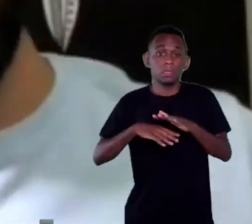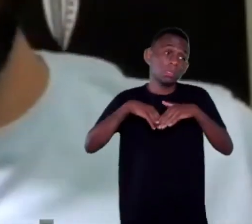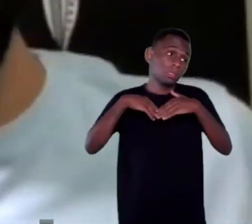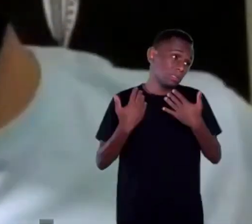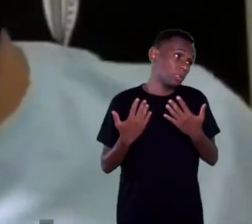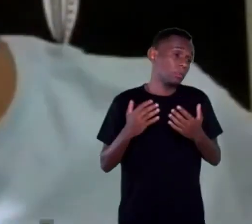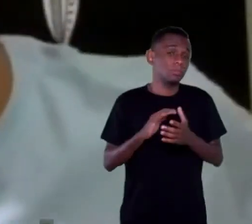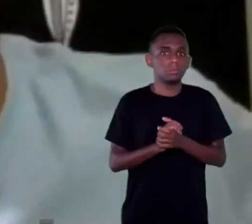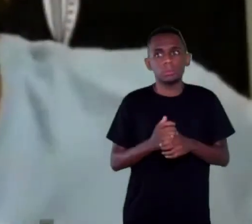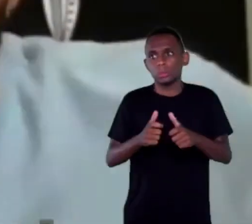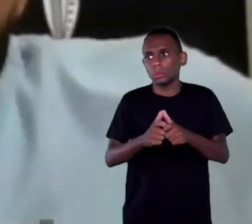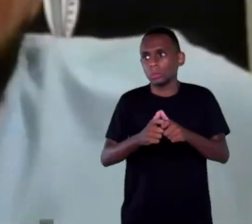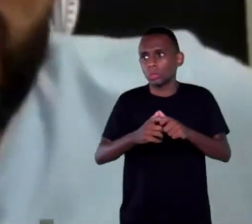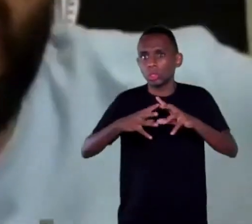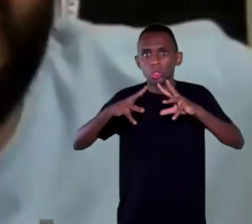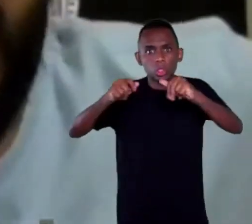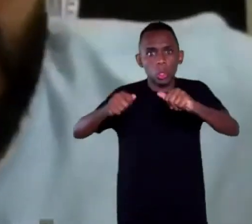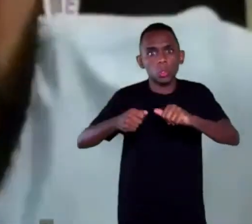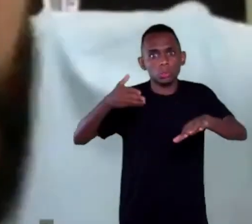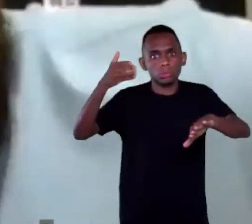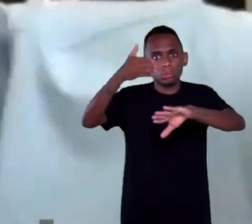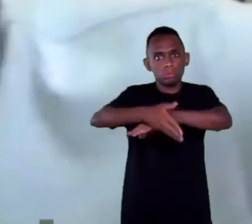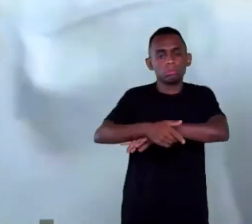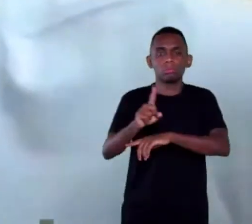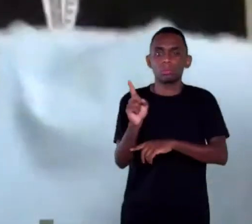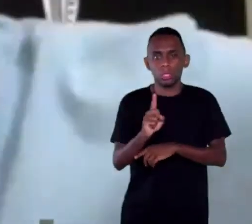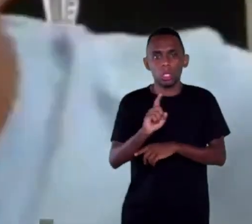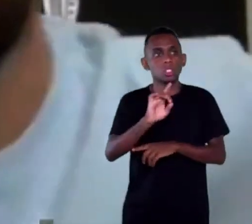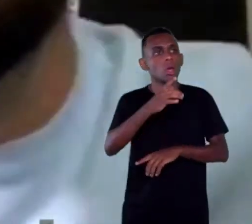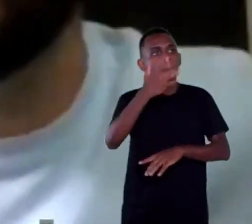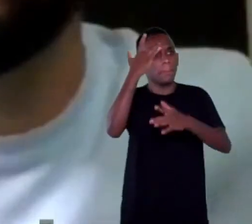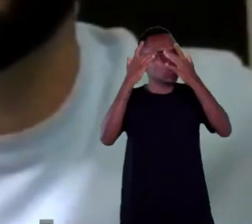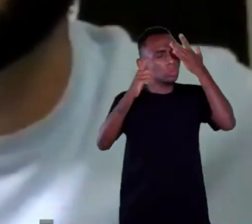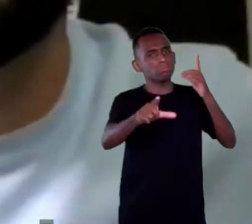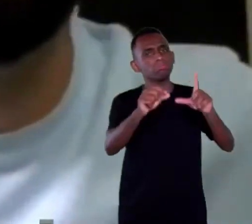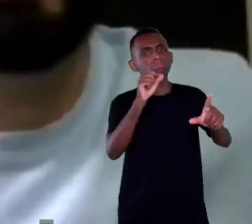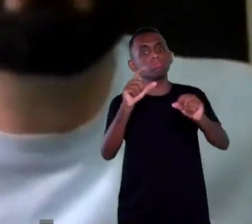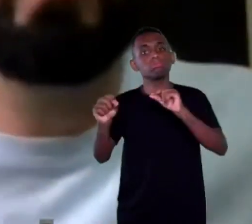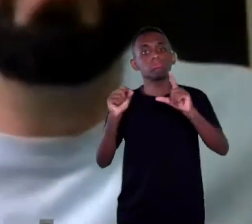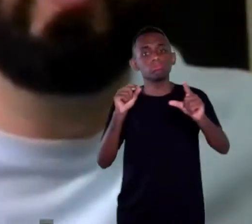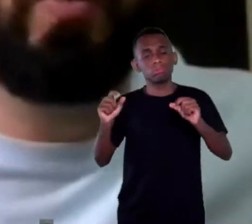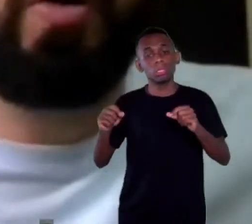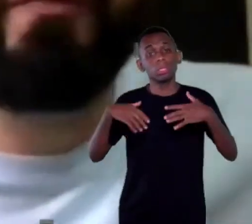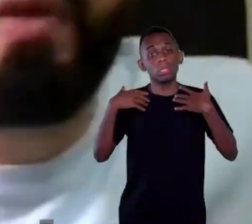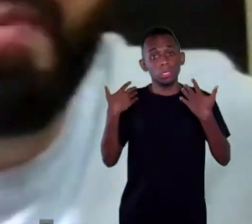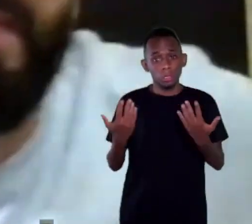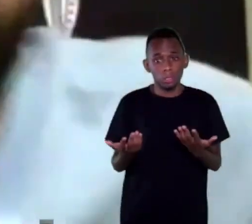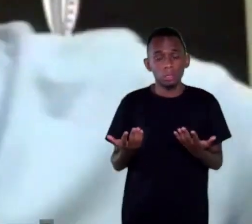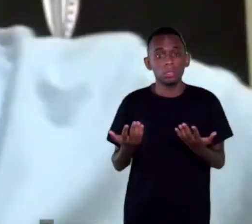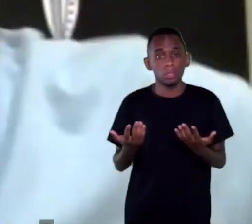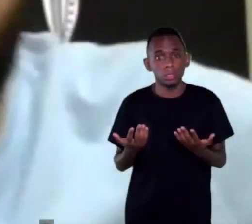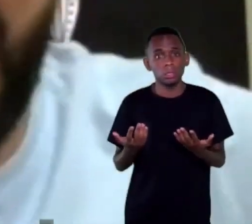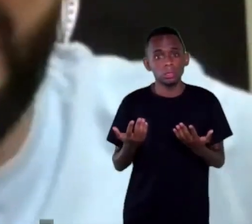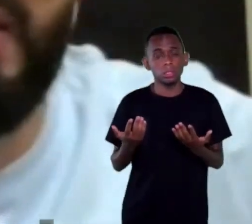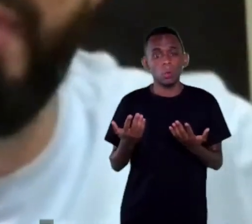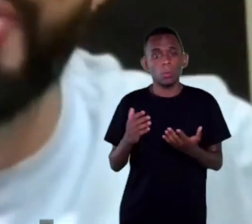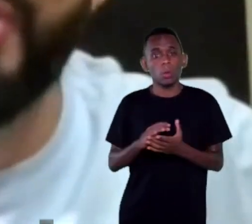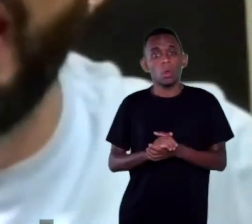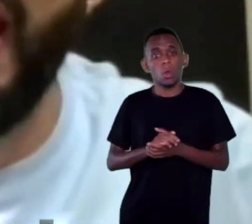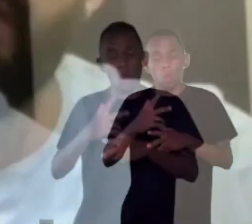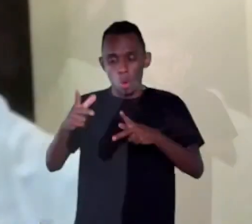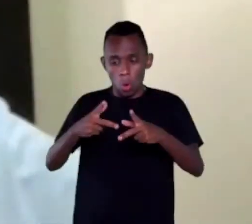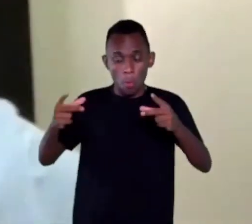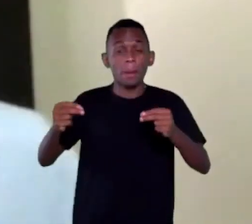mundo entra nessas coletâneas, somente pessoas selecionadas. No caso do prêmio of Flip, que é esse que ainda